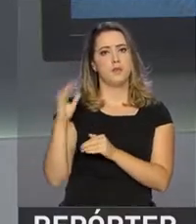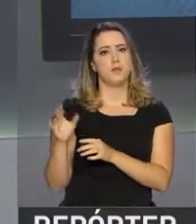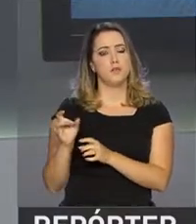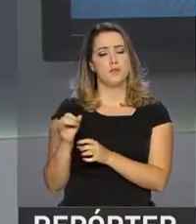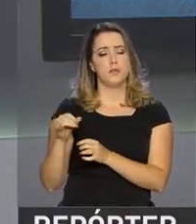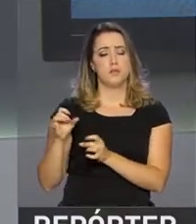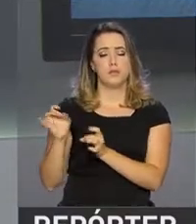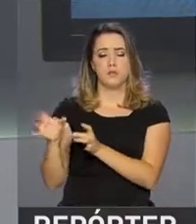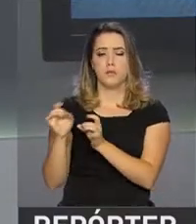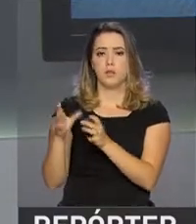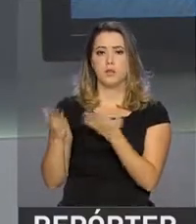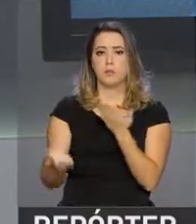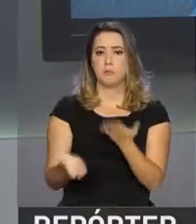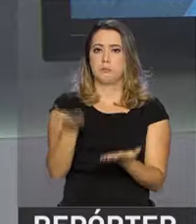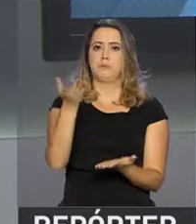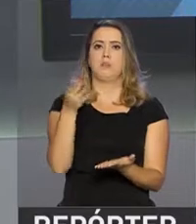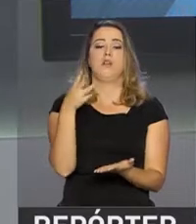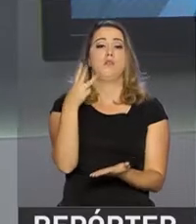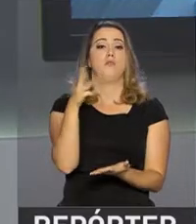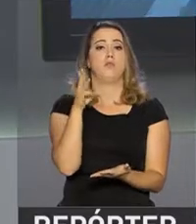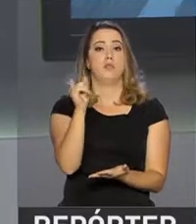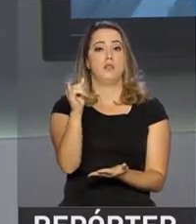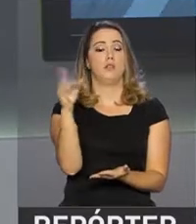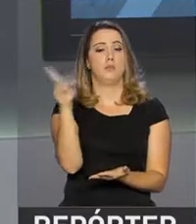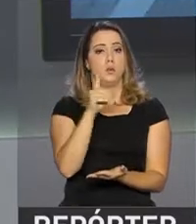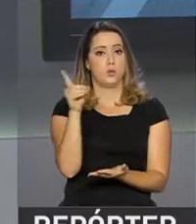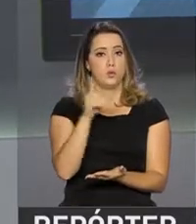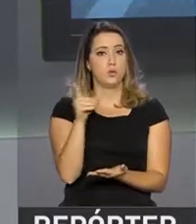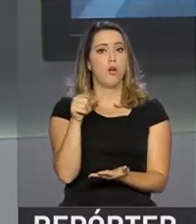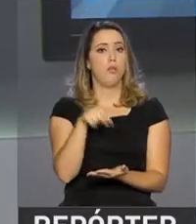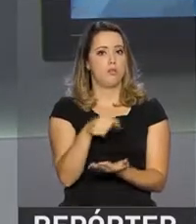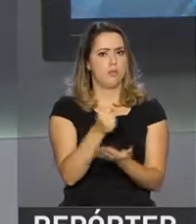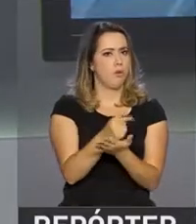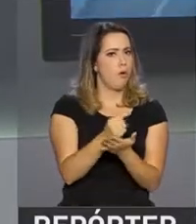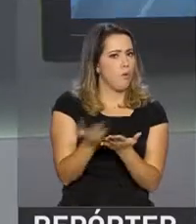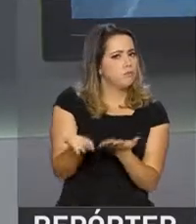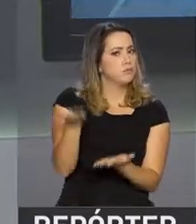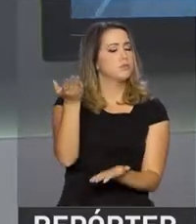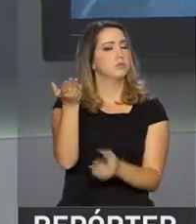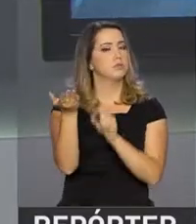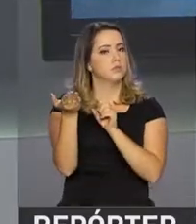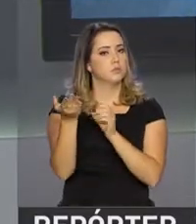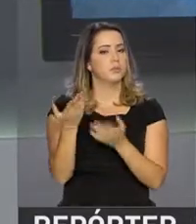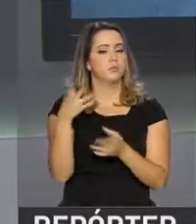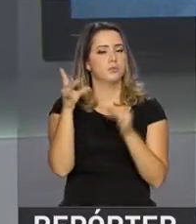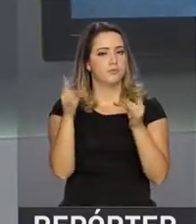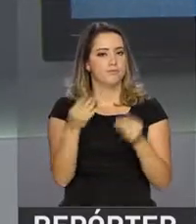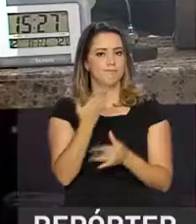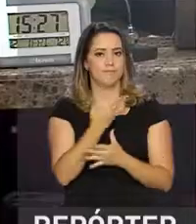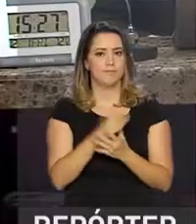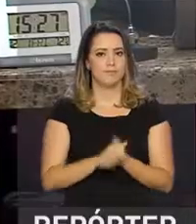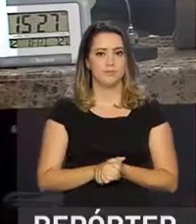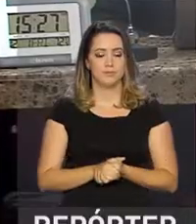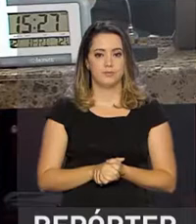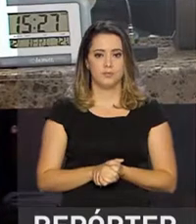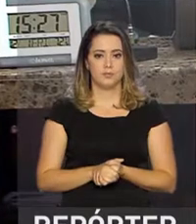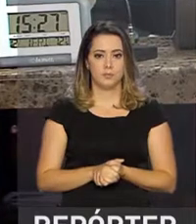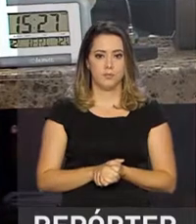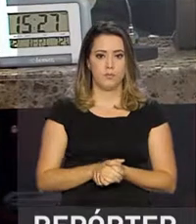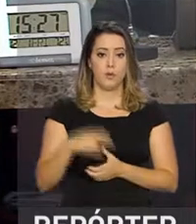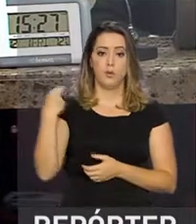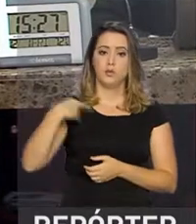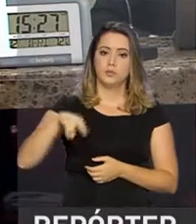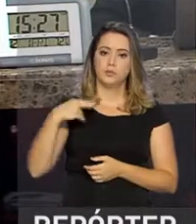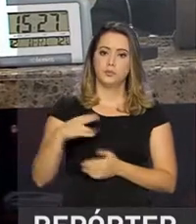em mais de 3 bilhões de dólares quem detalha os números pra gente o repórter pablo mundim em